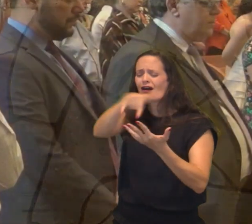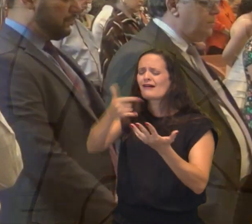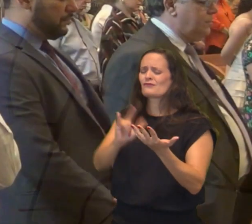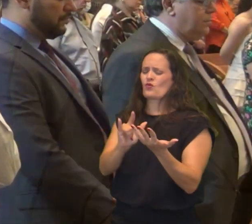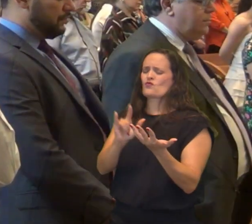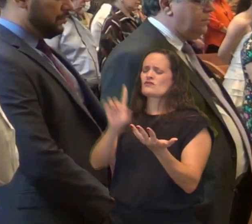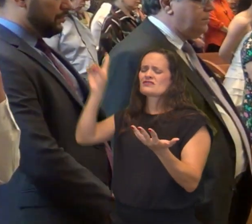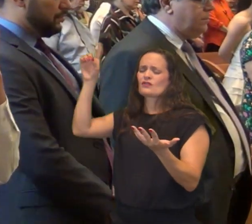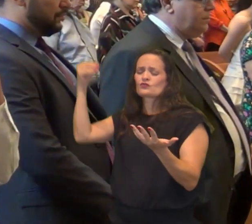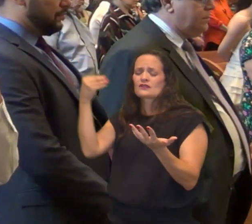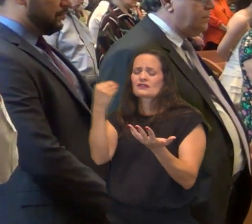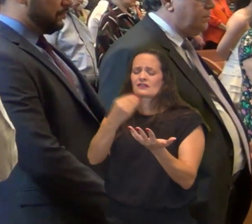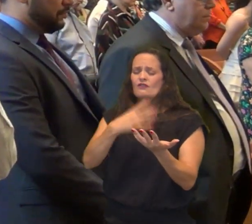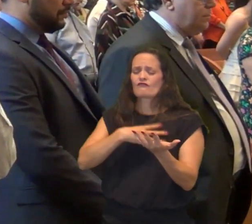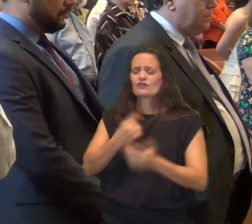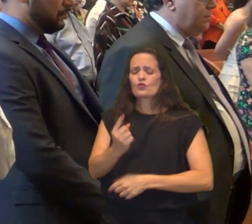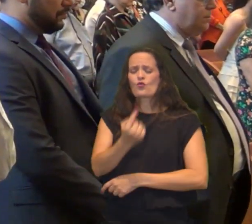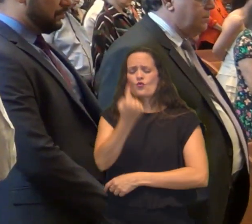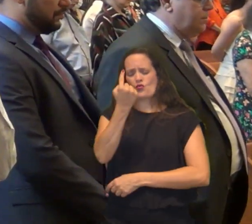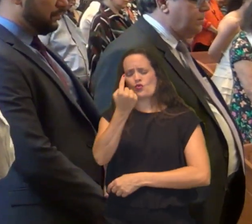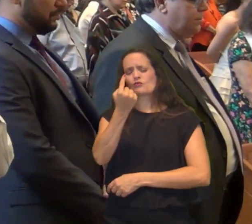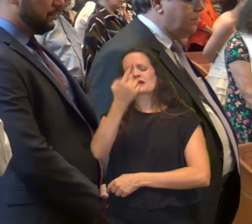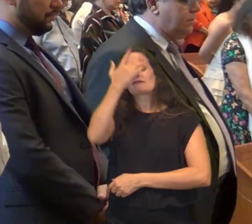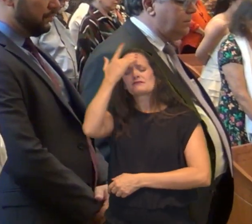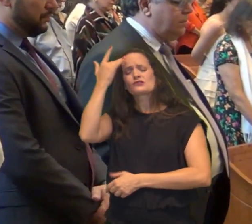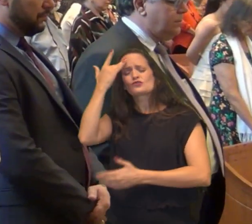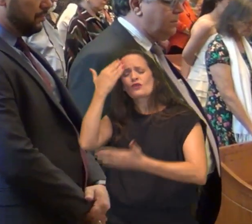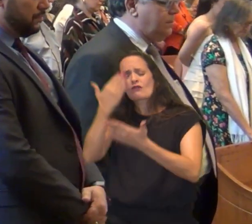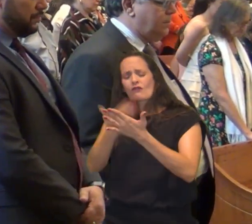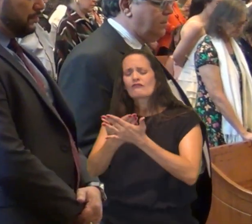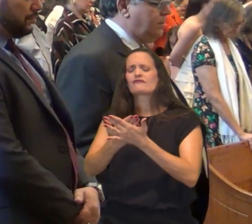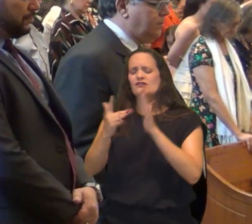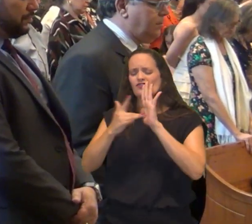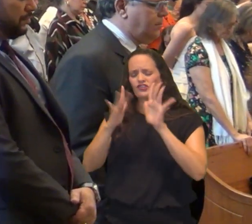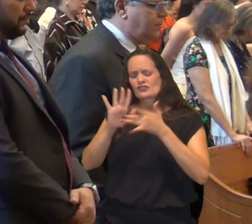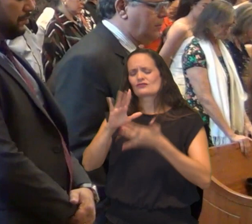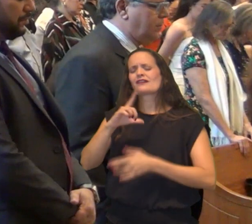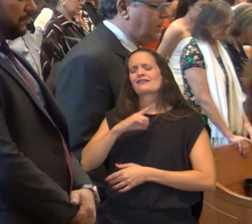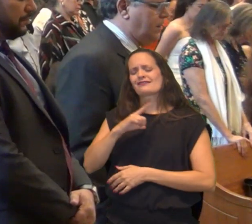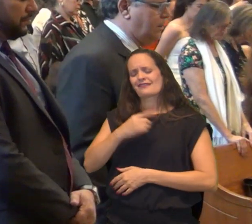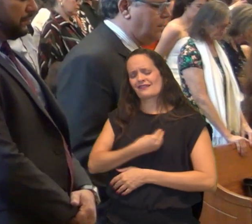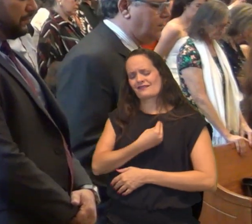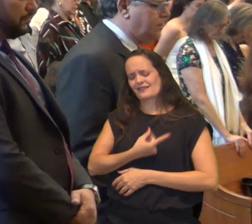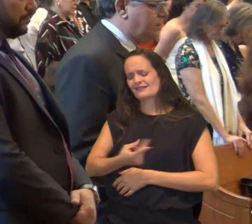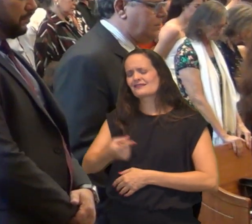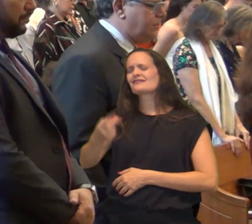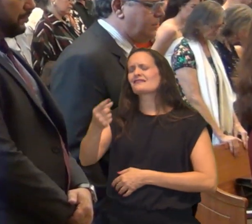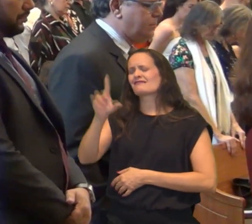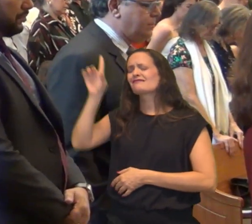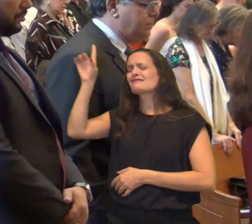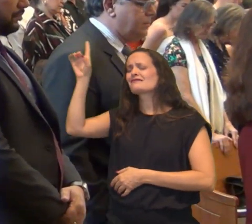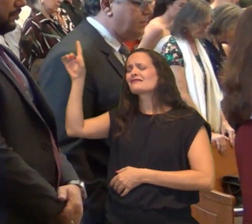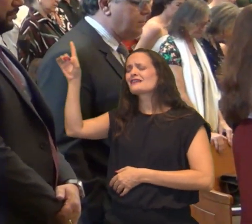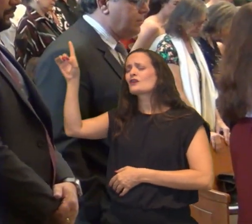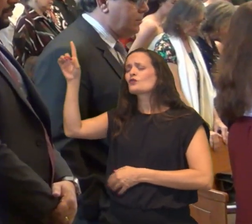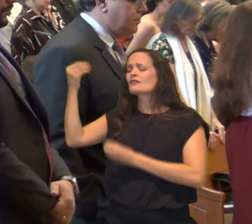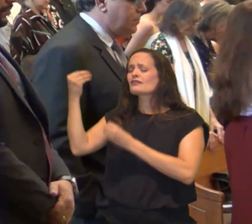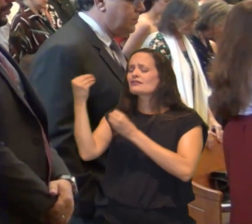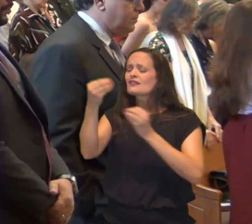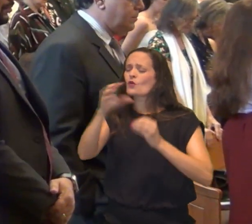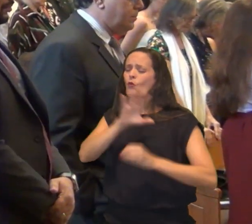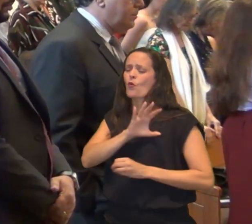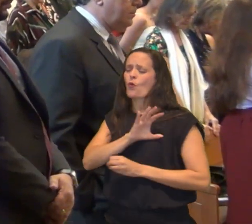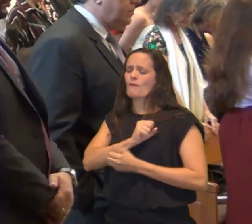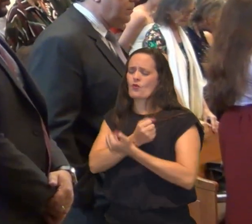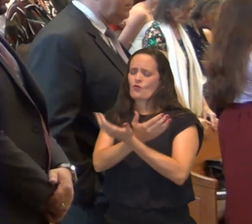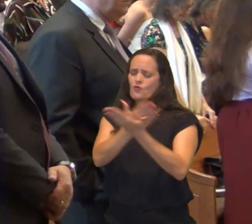seu Filho unigênito para que todo aquele que nele crê não pereça, mas tenha a vida eterna. O Senhor derramou o seu amor por nós.